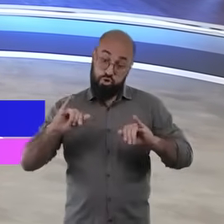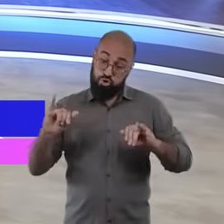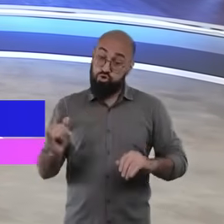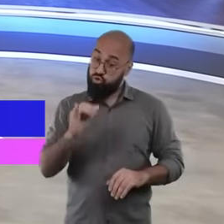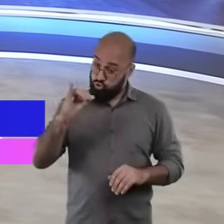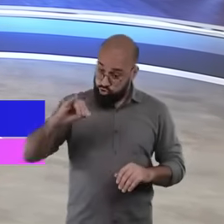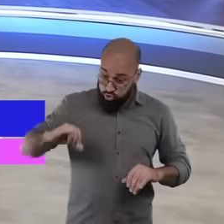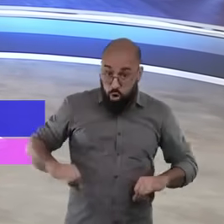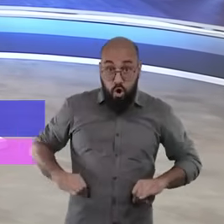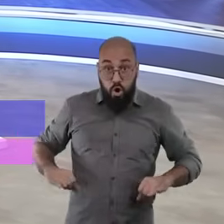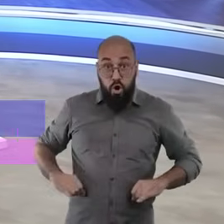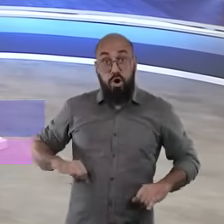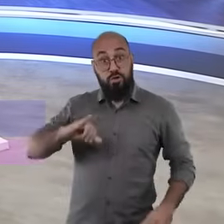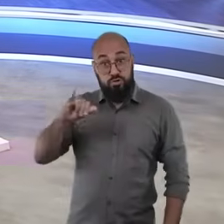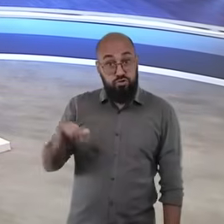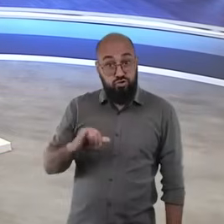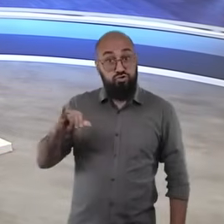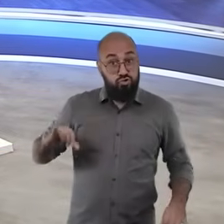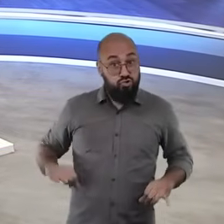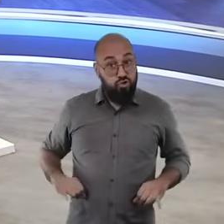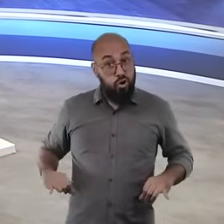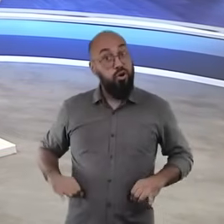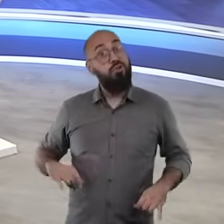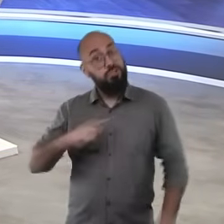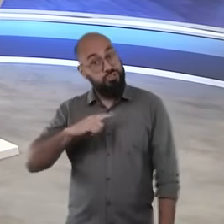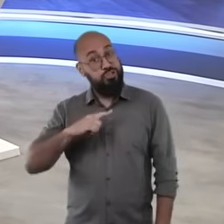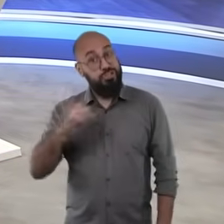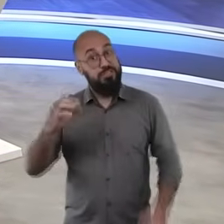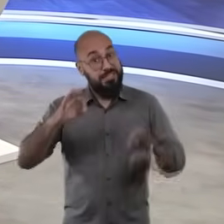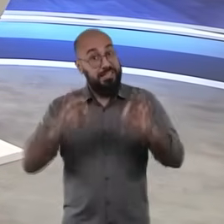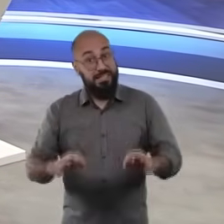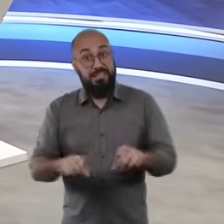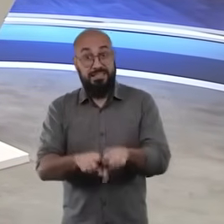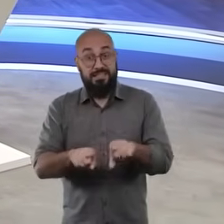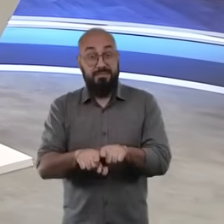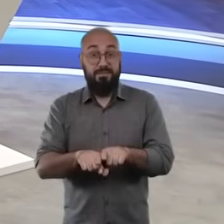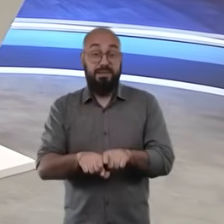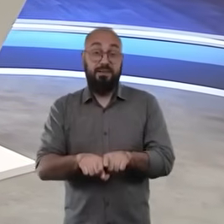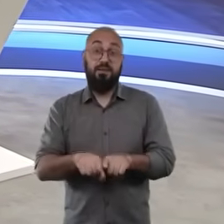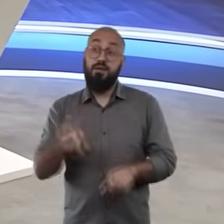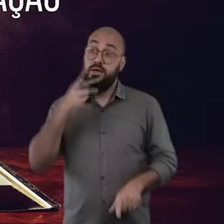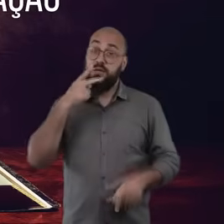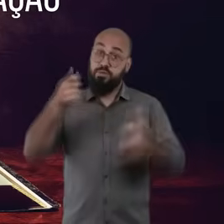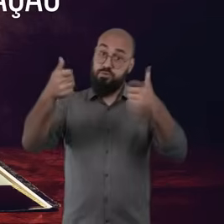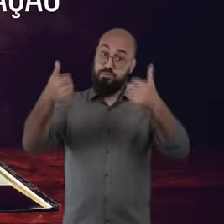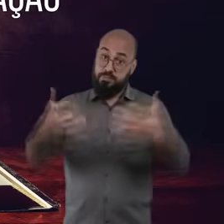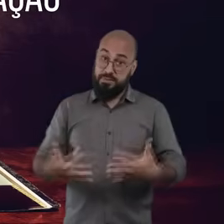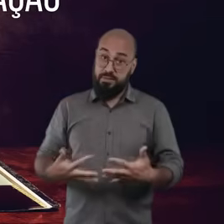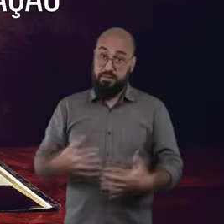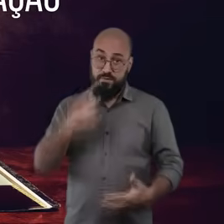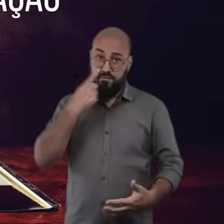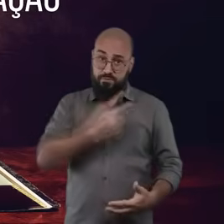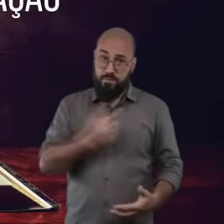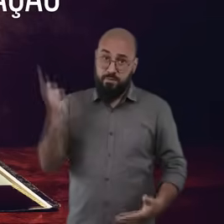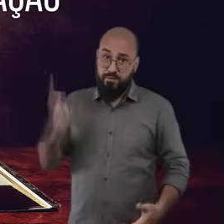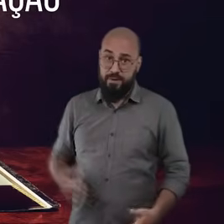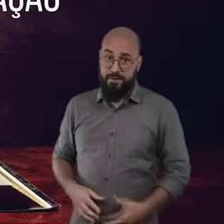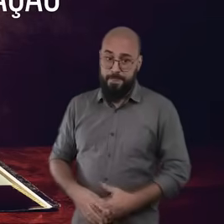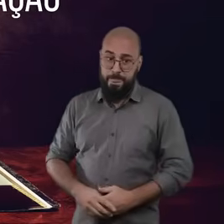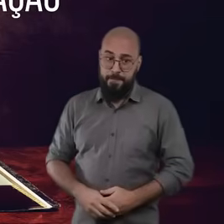que lá no capítulo 19, versículos 25 e 27 do seu livro, ele diz o seguinte, vamos ler